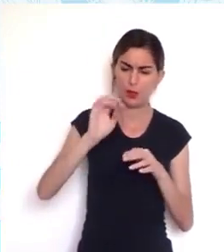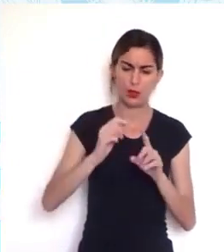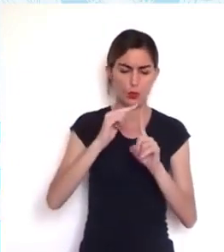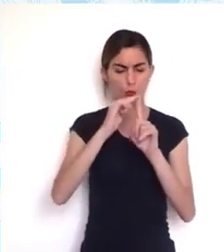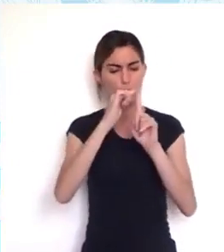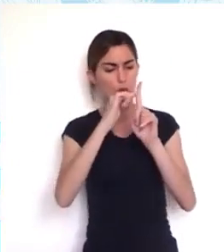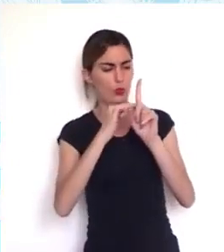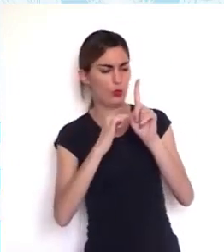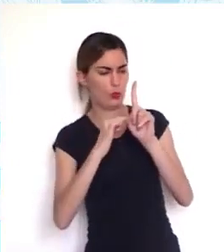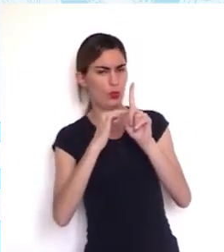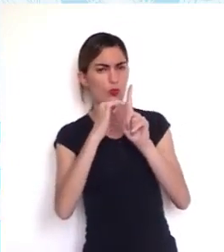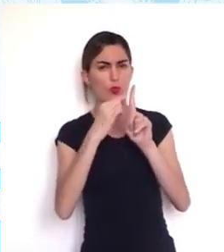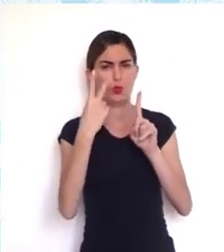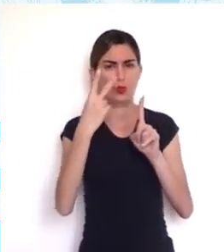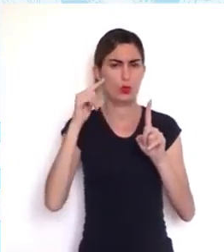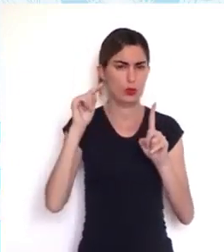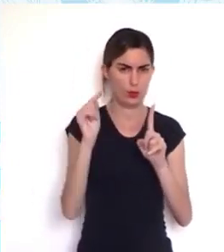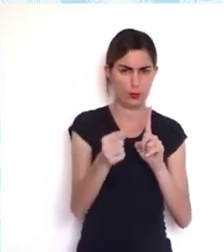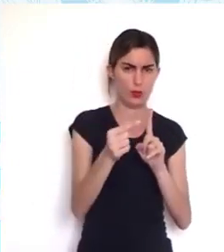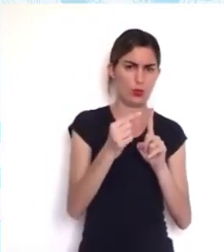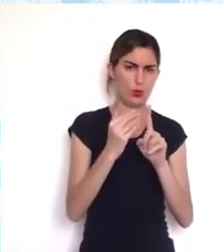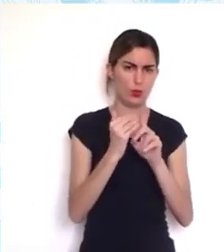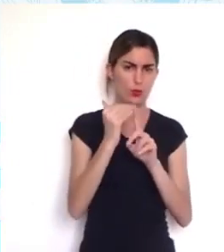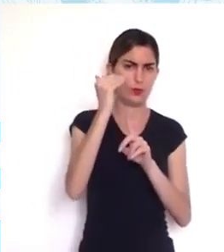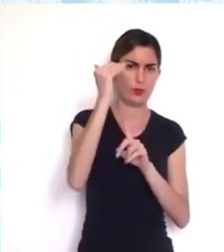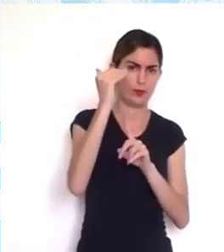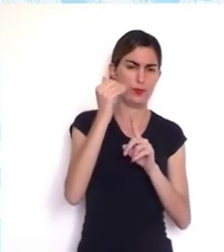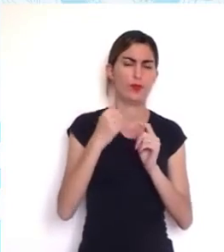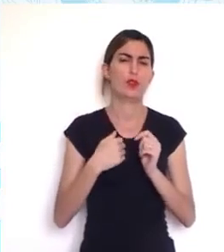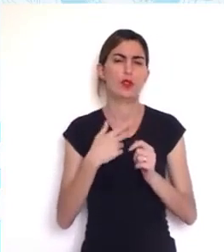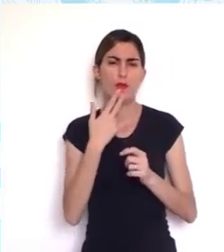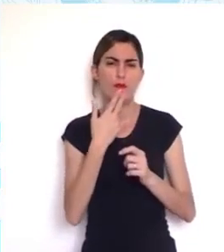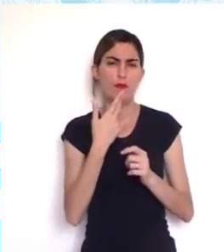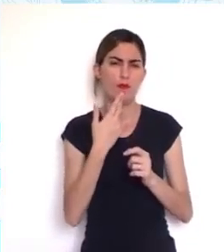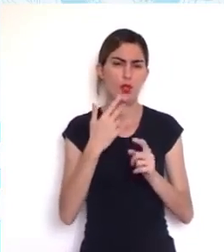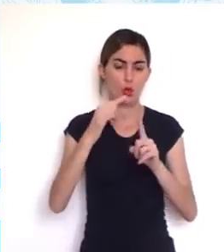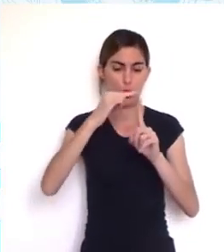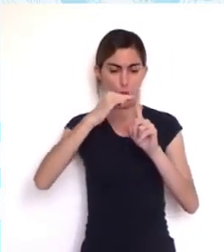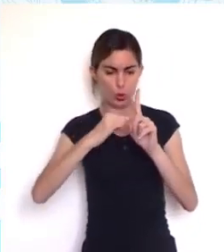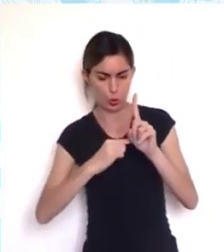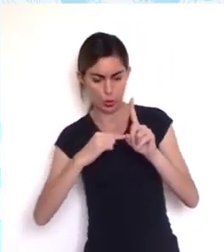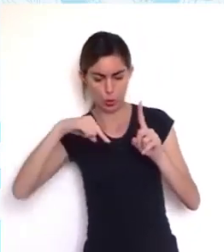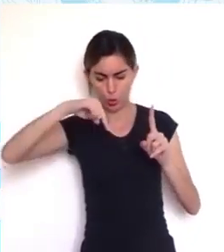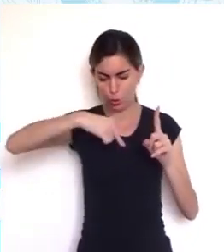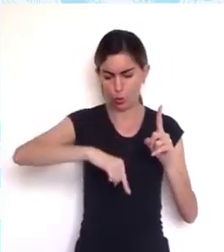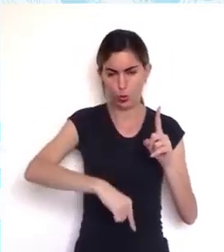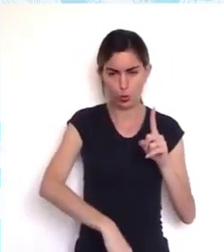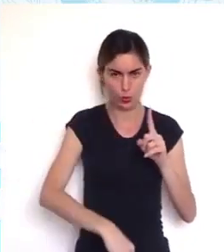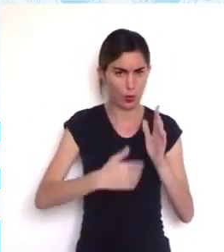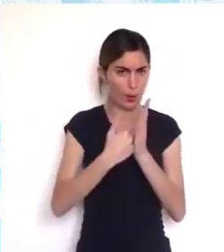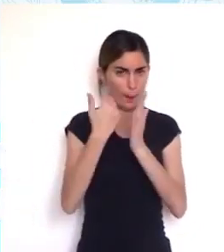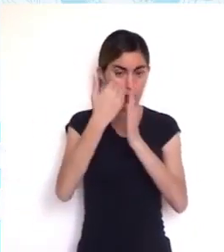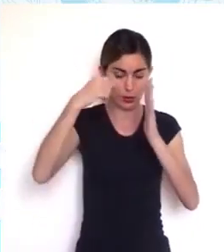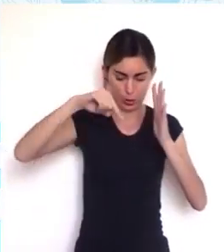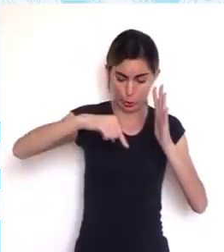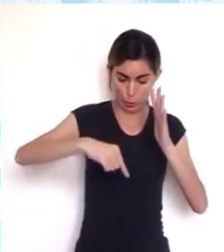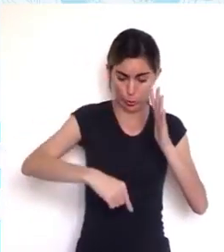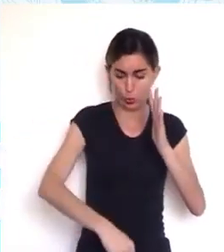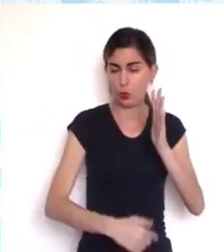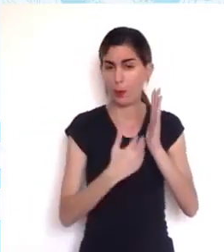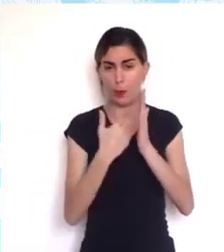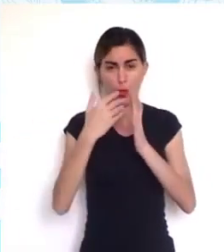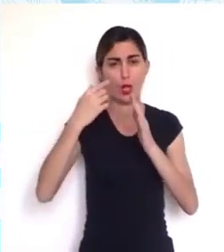a temperatura era 2.000 graus Celsius. Quando se vai falar do núcleo, quanto mais profundo for,